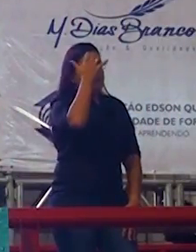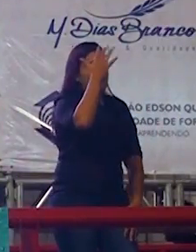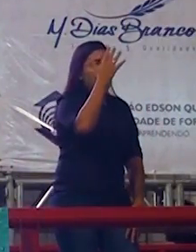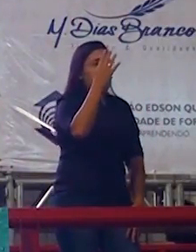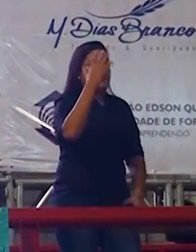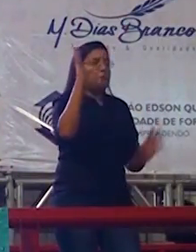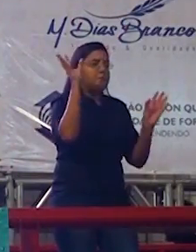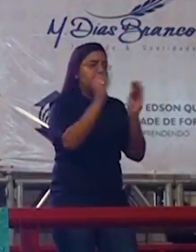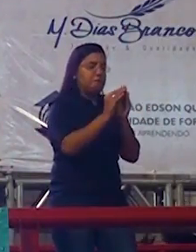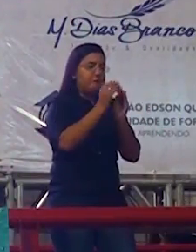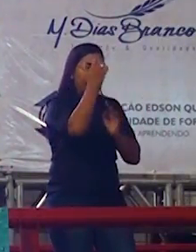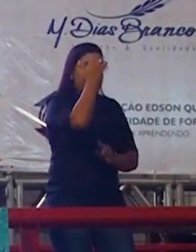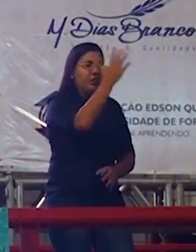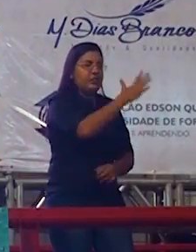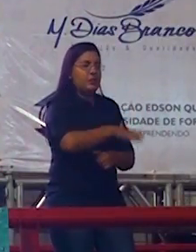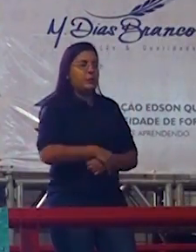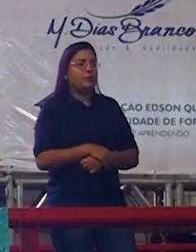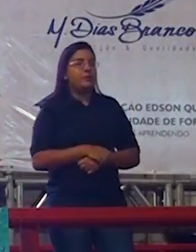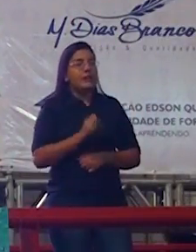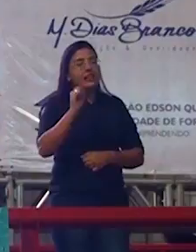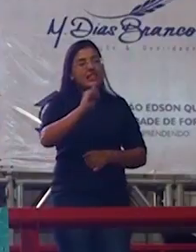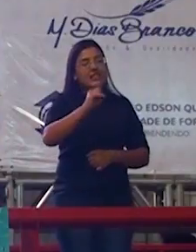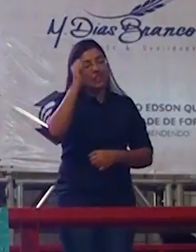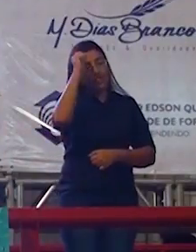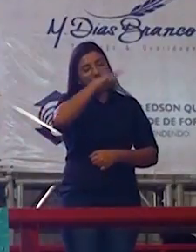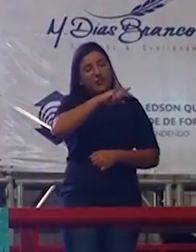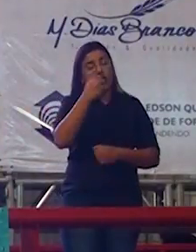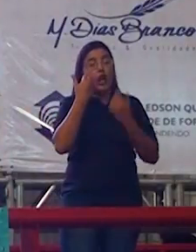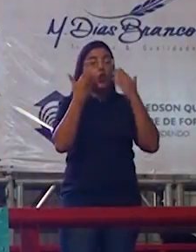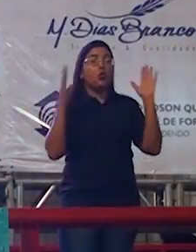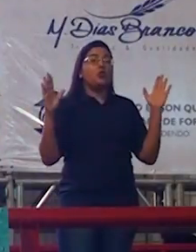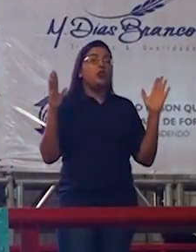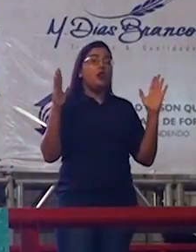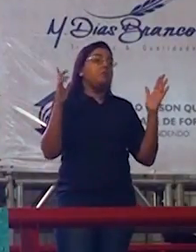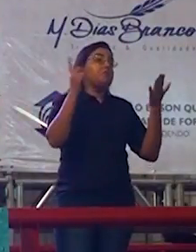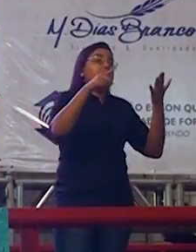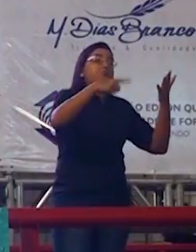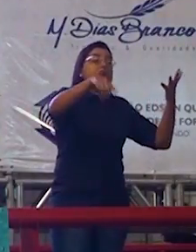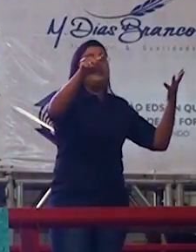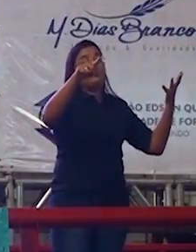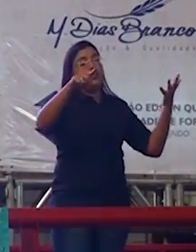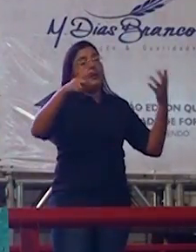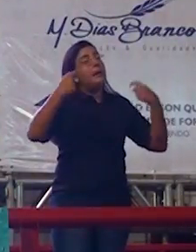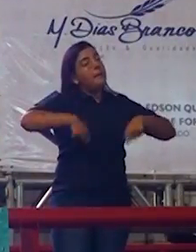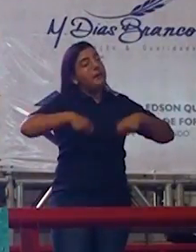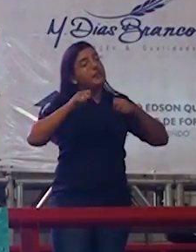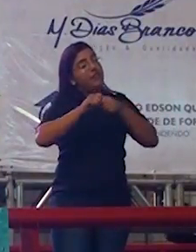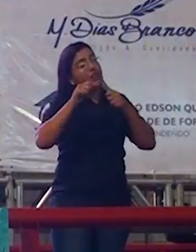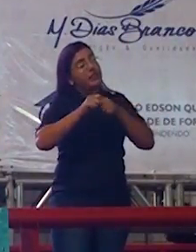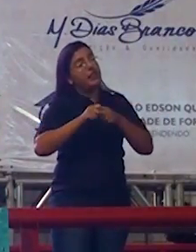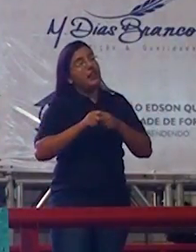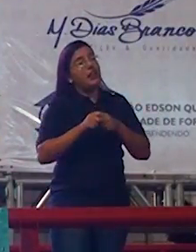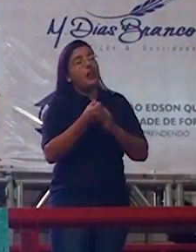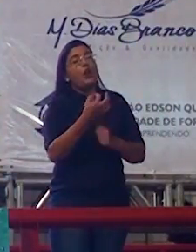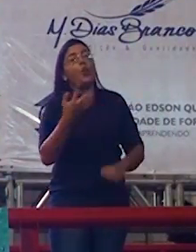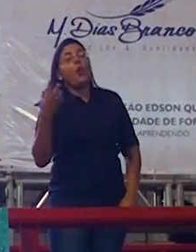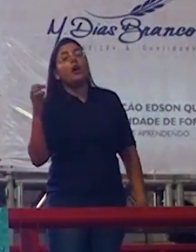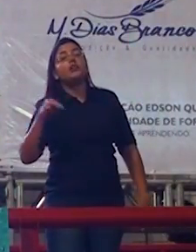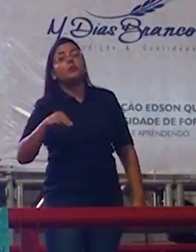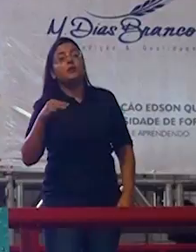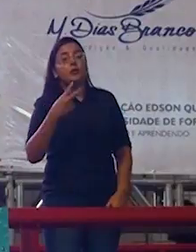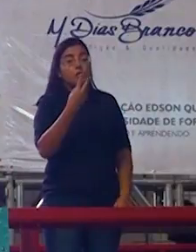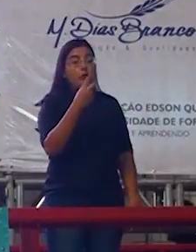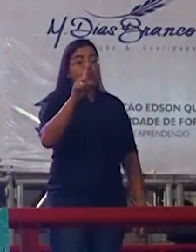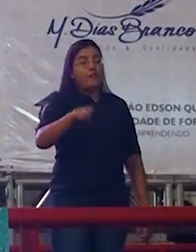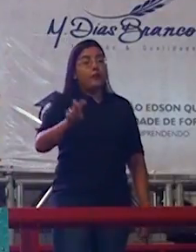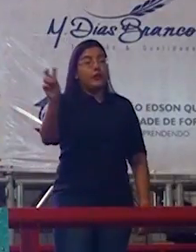tenho certeza que acertou. Se é difícil, às vezes eu não sei nada, eu chuto. Mas eu tenho que chutar, porque eu só tenho quantos minutos para fazer a